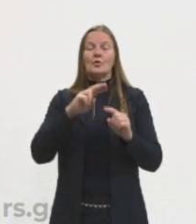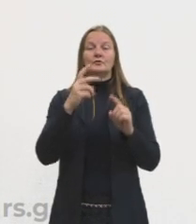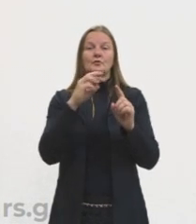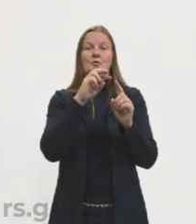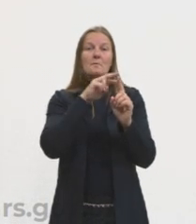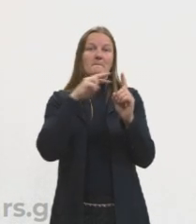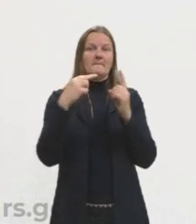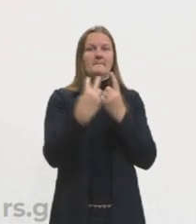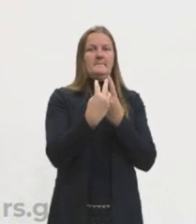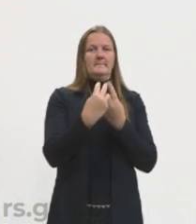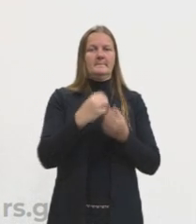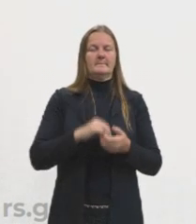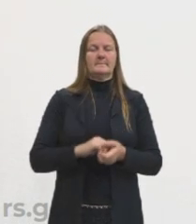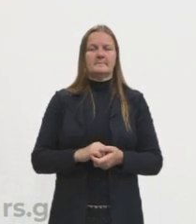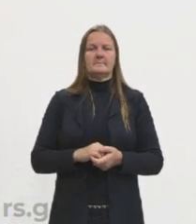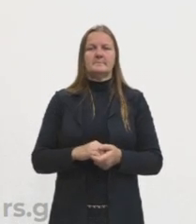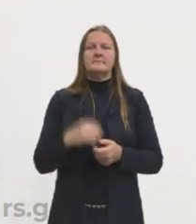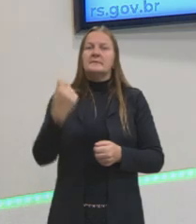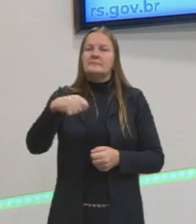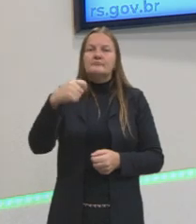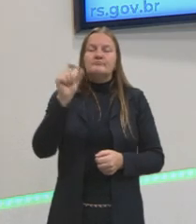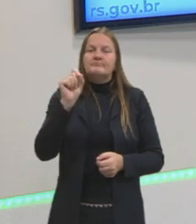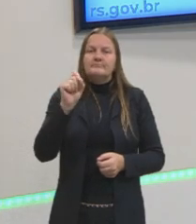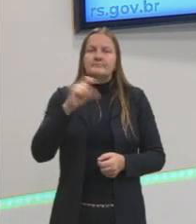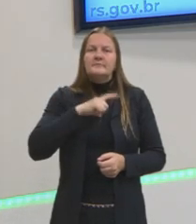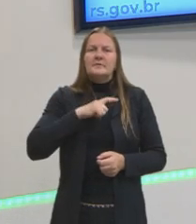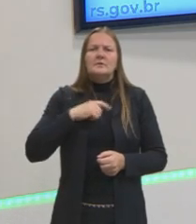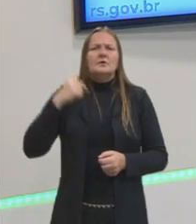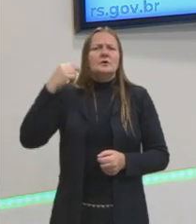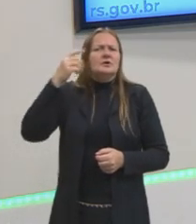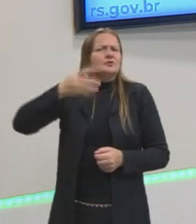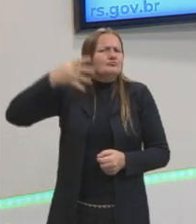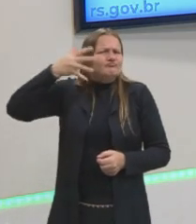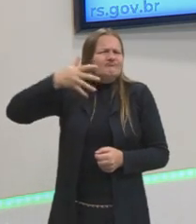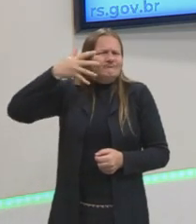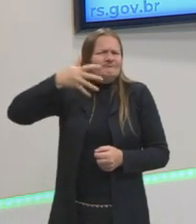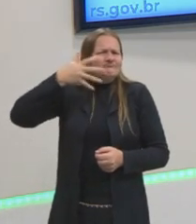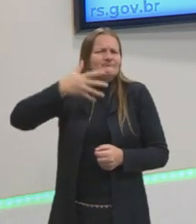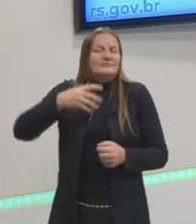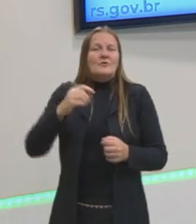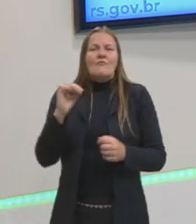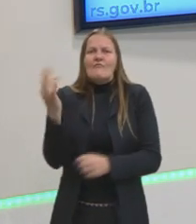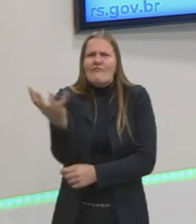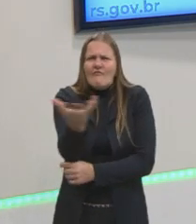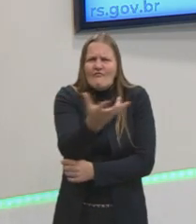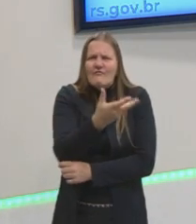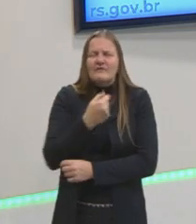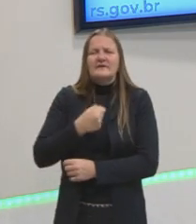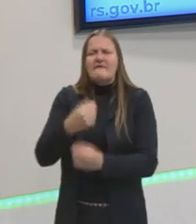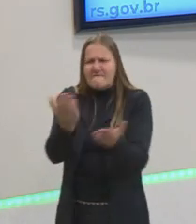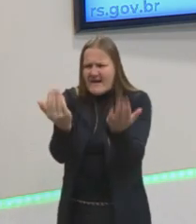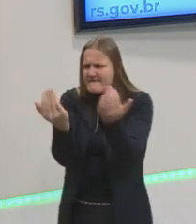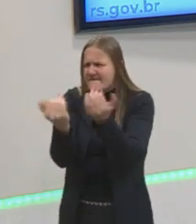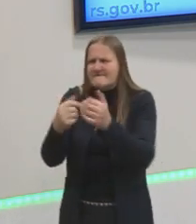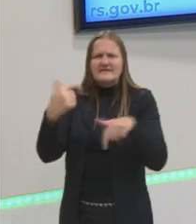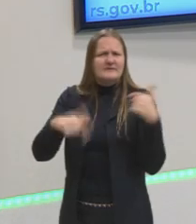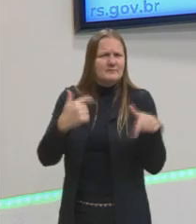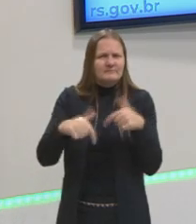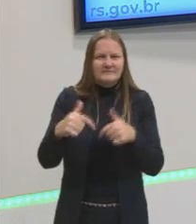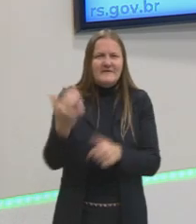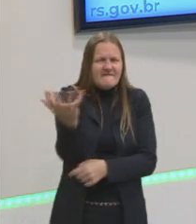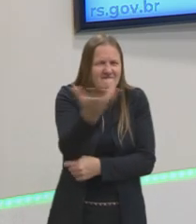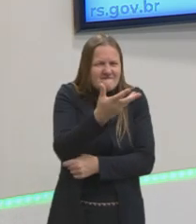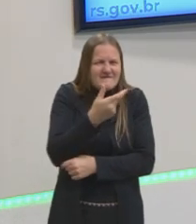mais centrado no trabalho e aqui Precisou se todo um discurso para convencer as pessoas a trabalhar pessoas não queriam